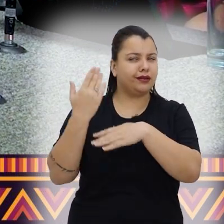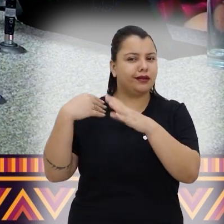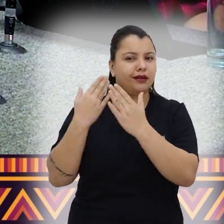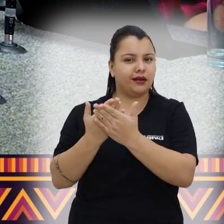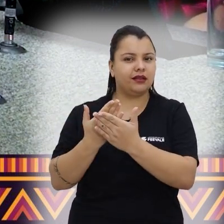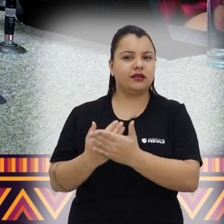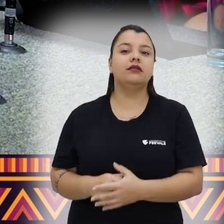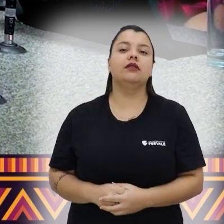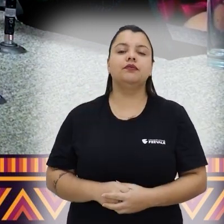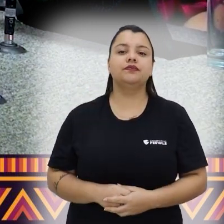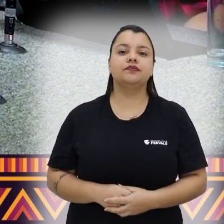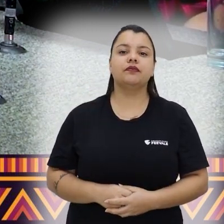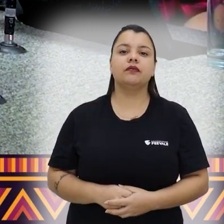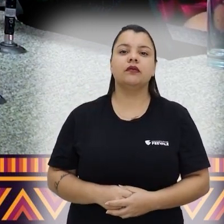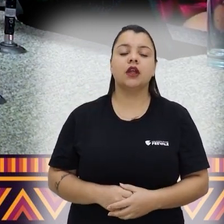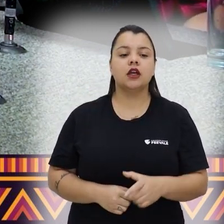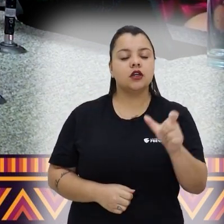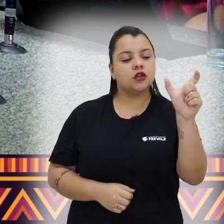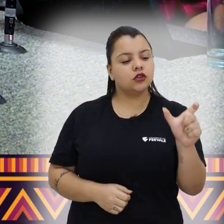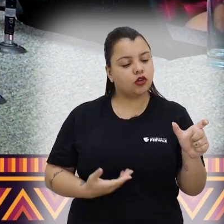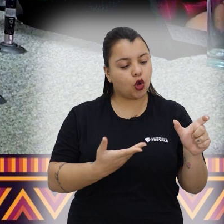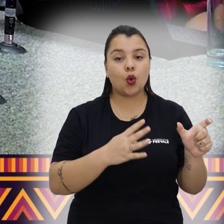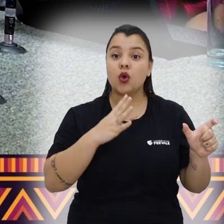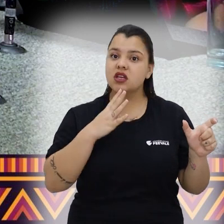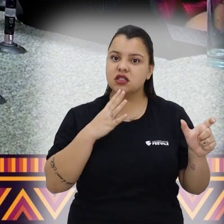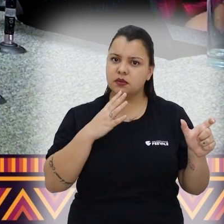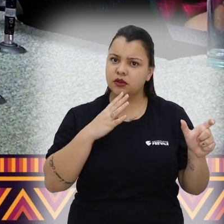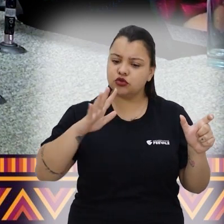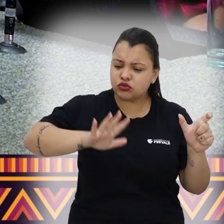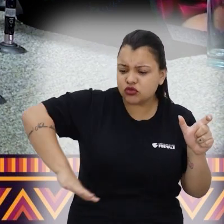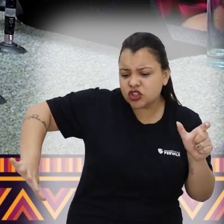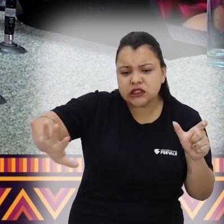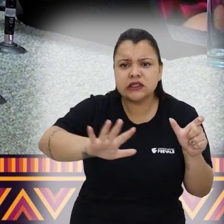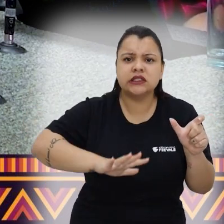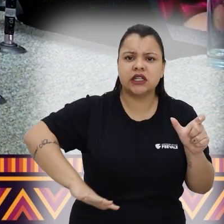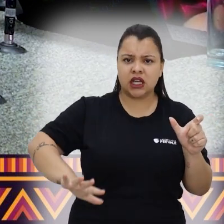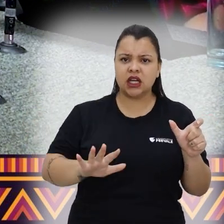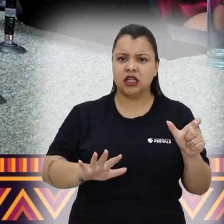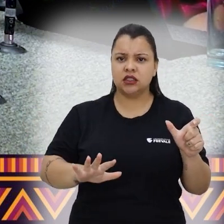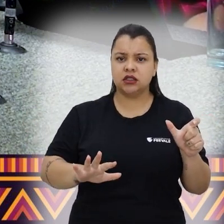foi o teu conhecimento de vocês, né, de uma forma geral, sobre